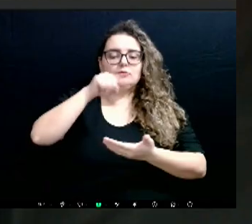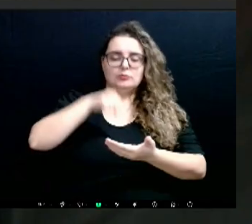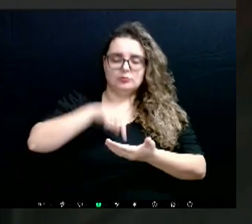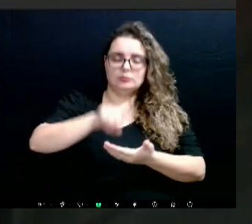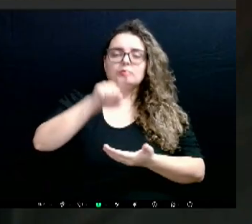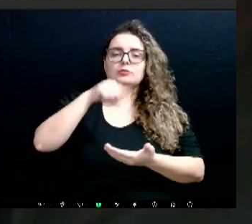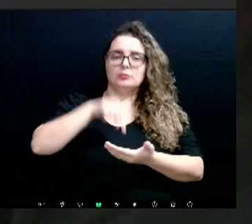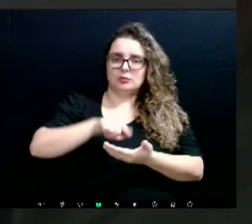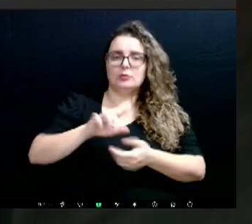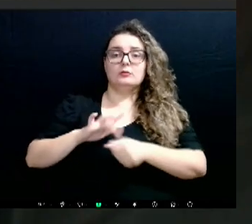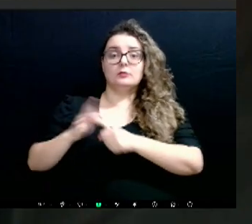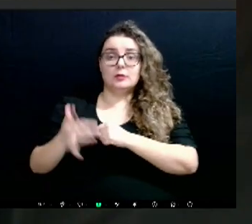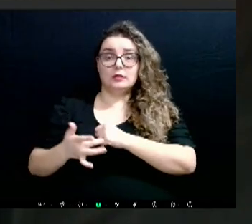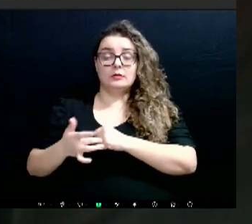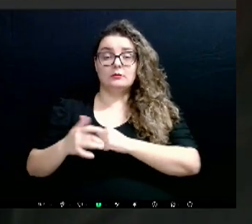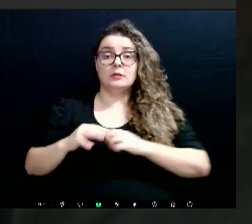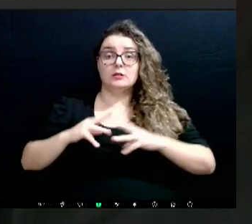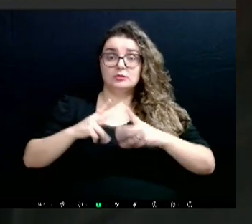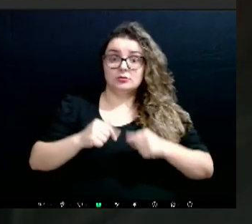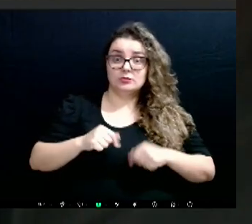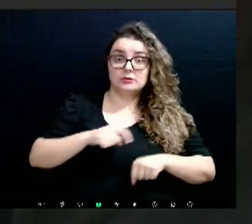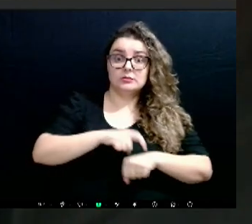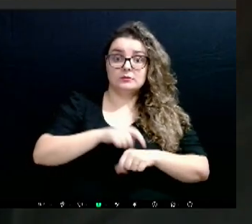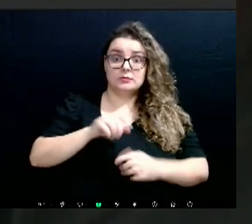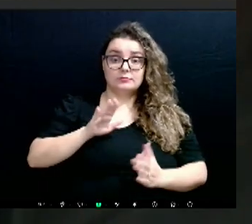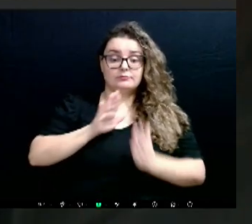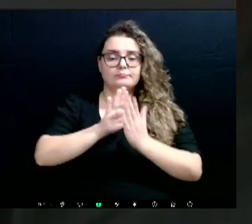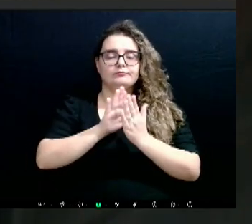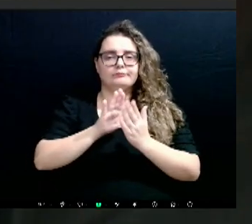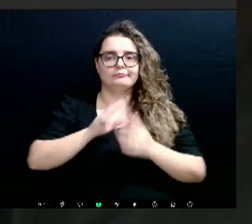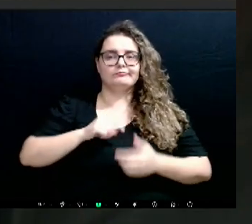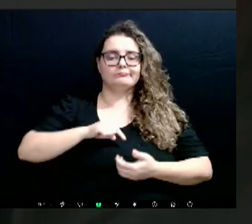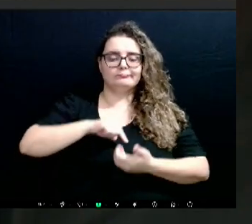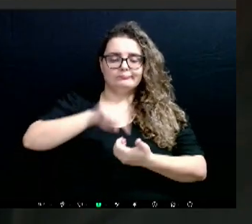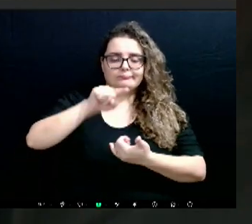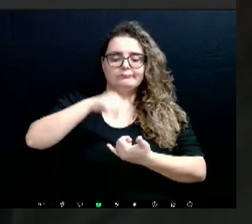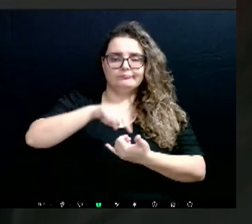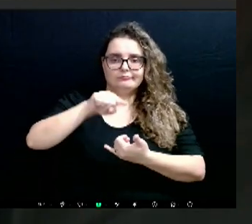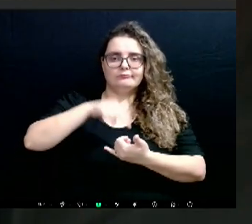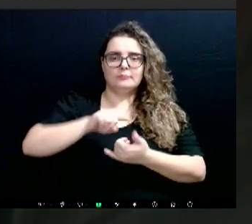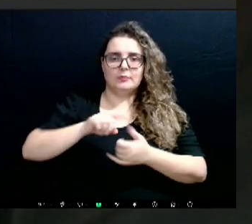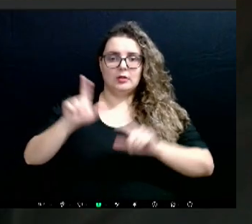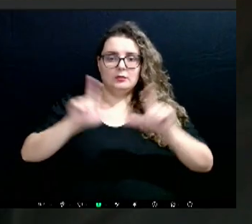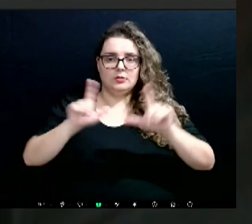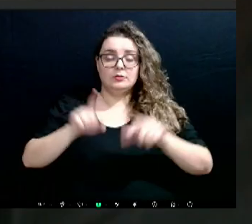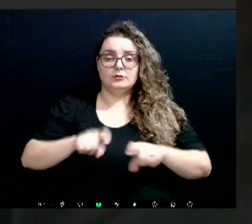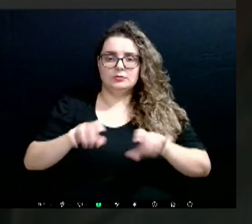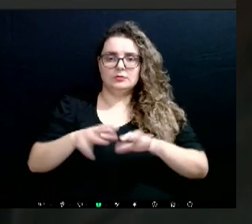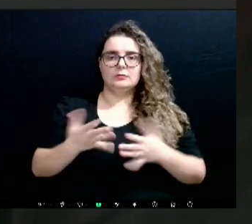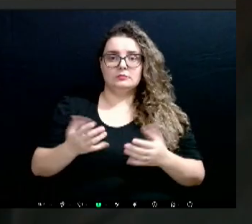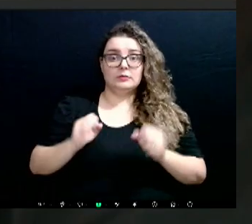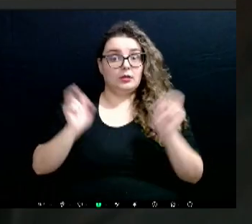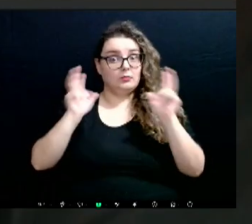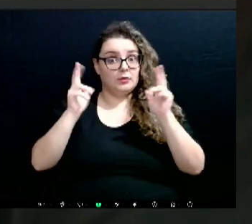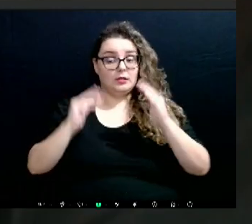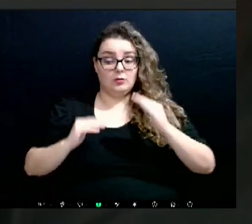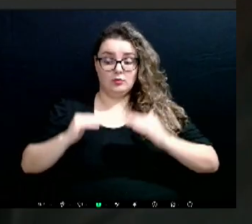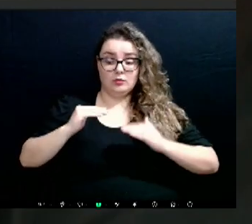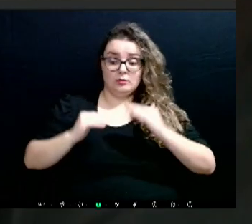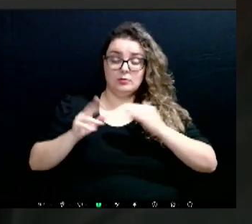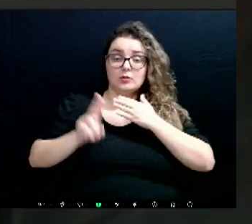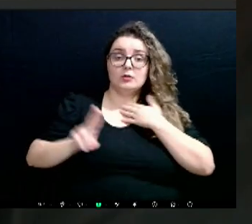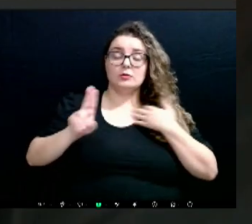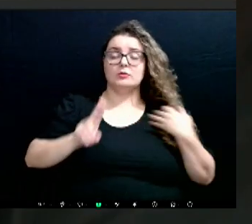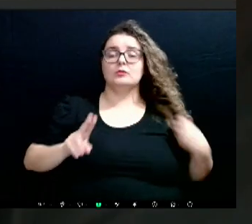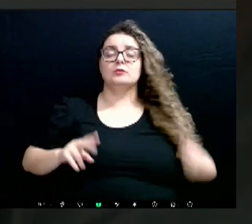mas esse tempo todo em frente às telas também levanta o sinal de alerta. E para entender como a gente vai equilibrar, né, esse uso de tecnologia no dia a